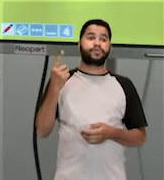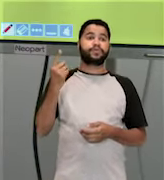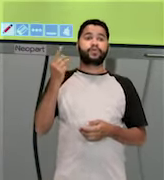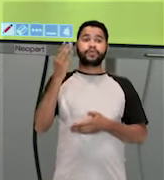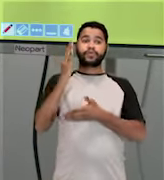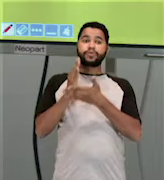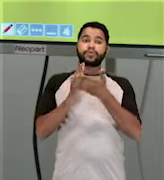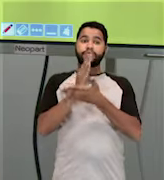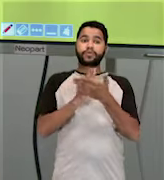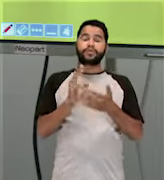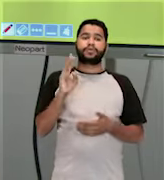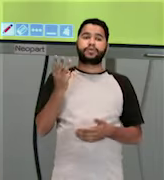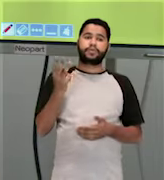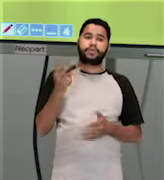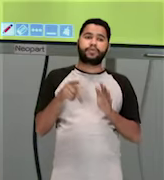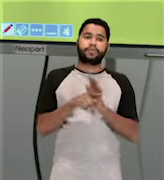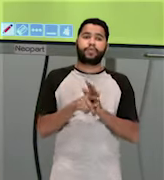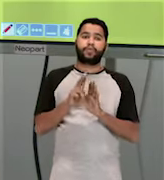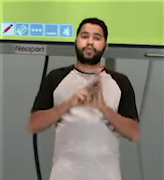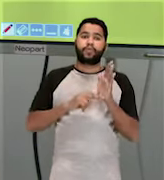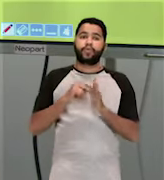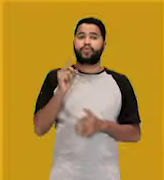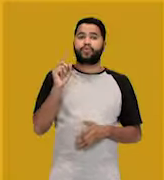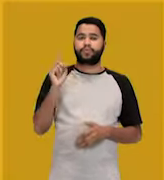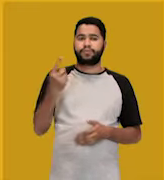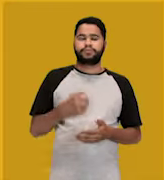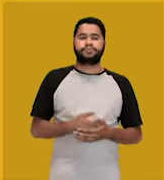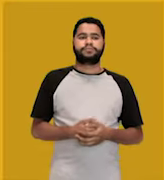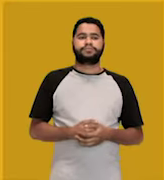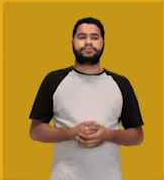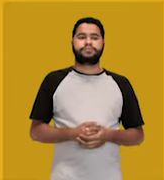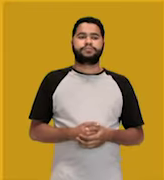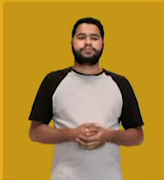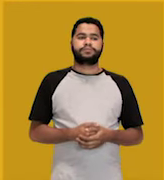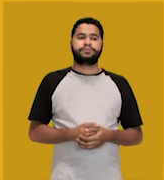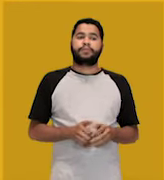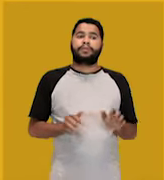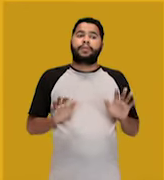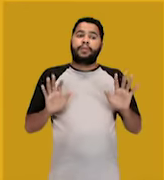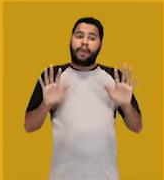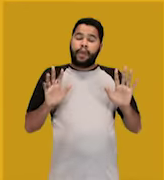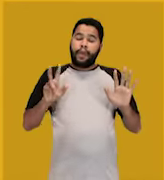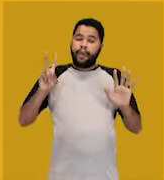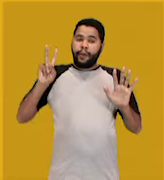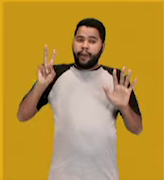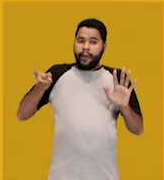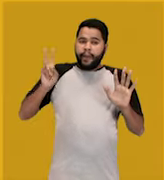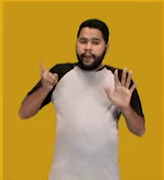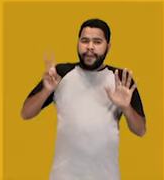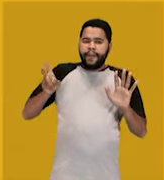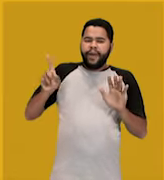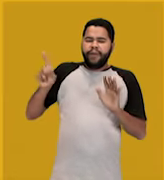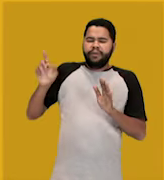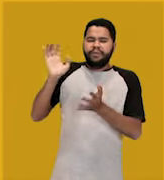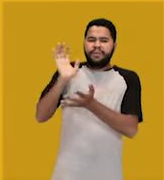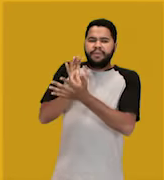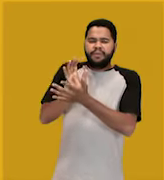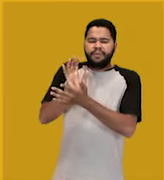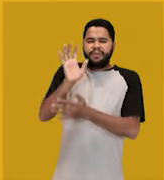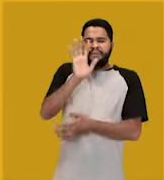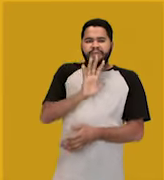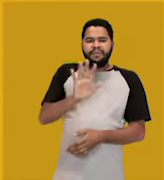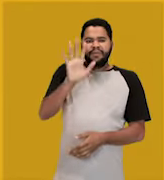3 pedaços e foram coloridos apenas um terço. Só que essa mesma parte inteira aqui,